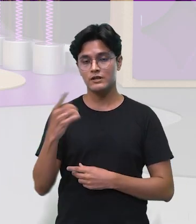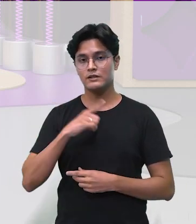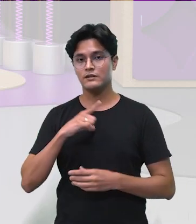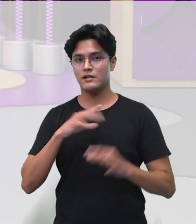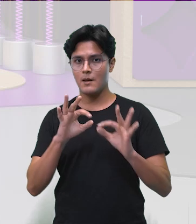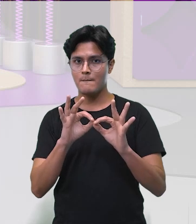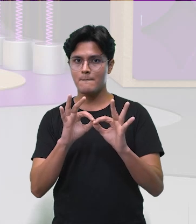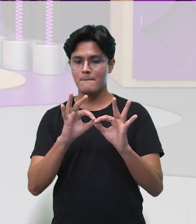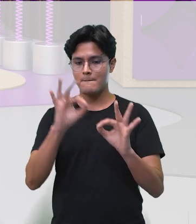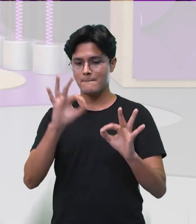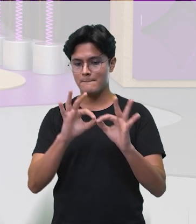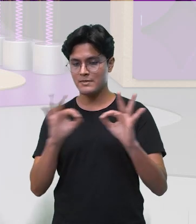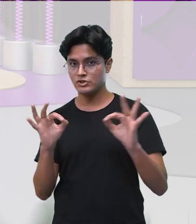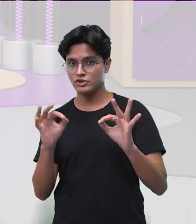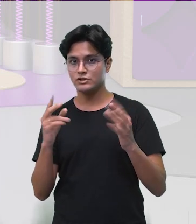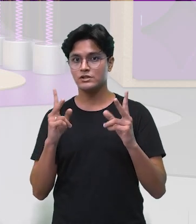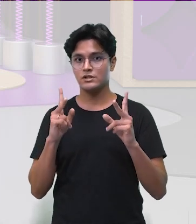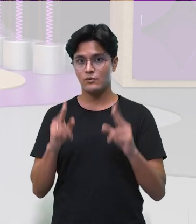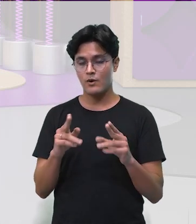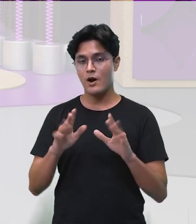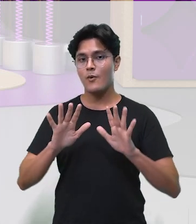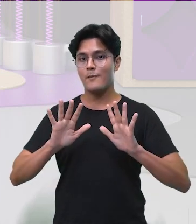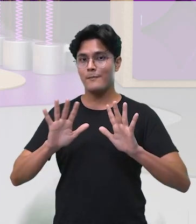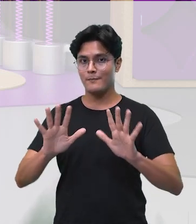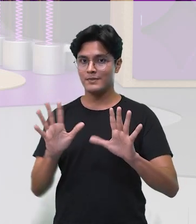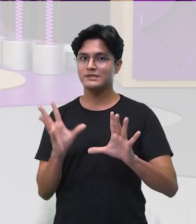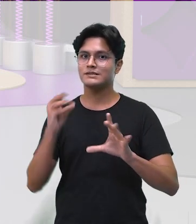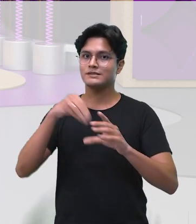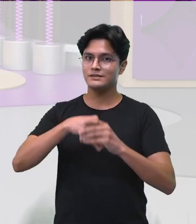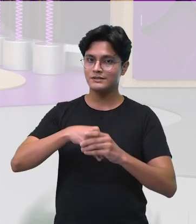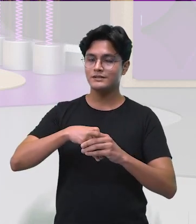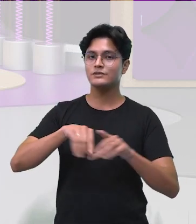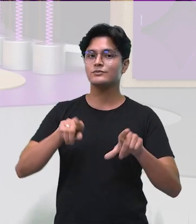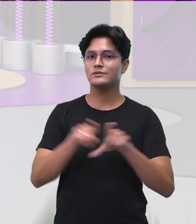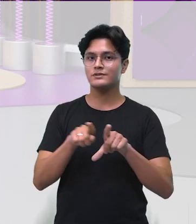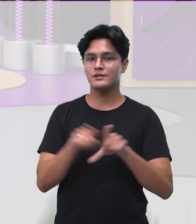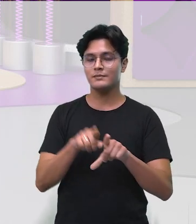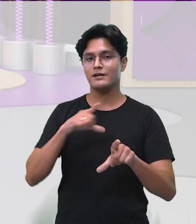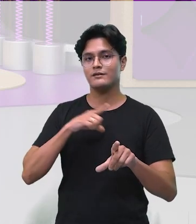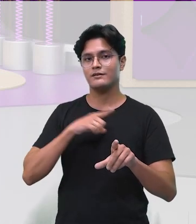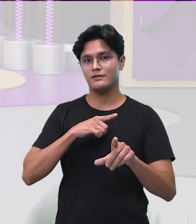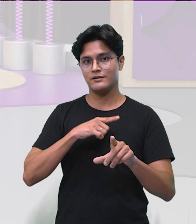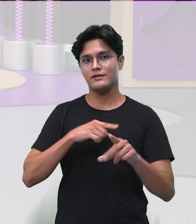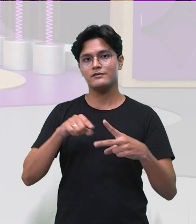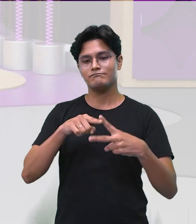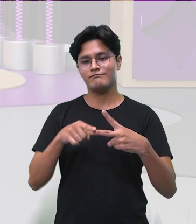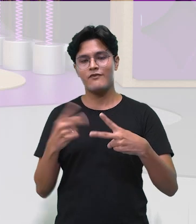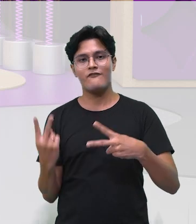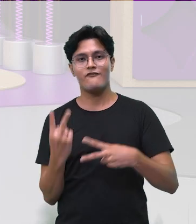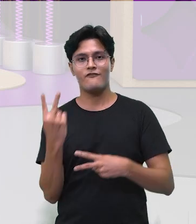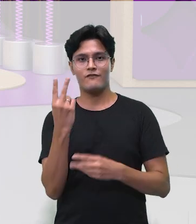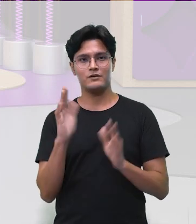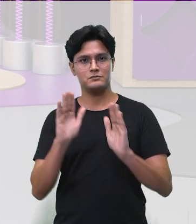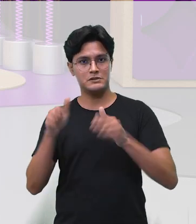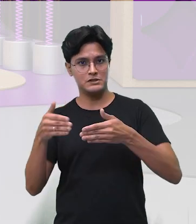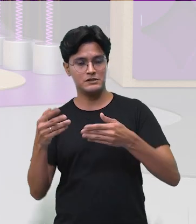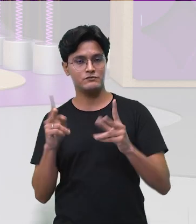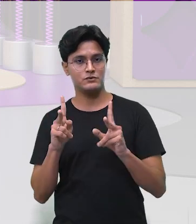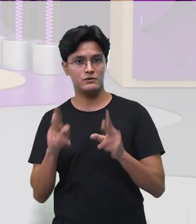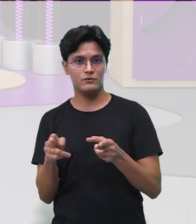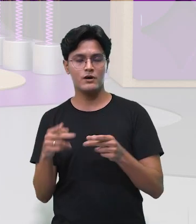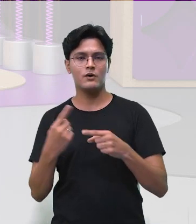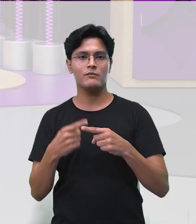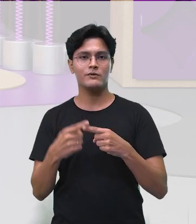iguais, né? Só que os internos também são considerados iguais, já que se trata